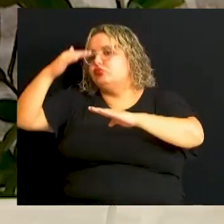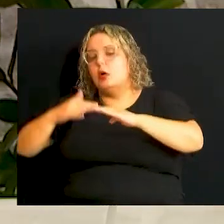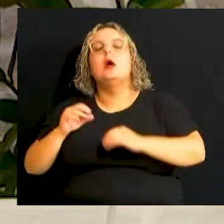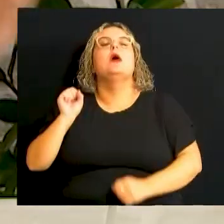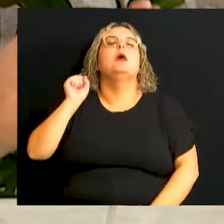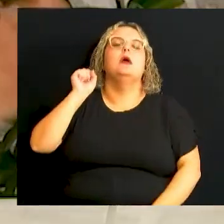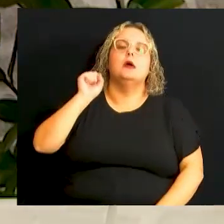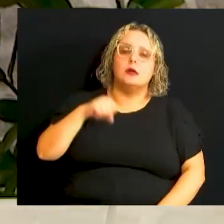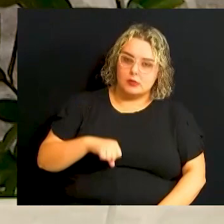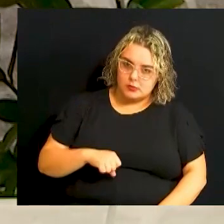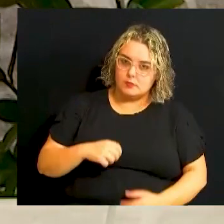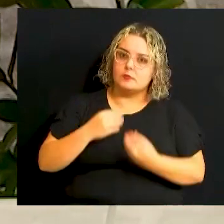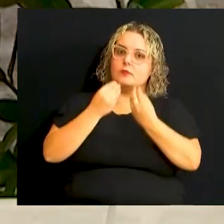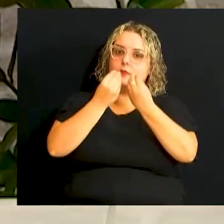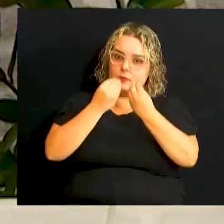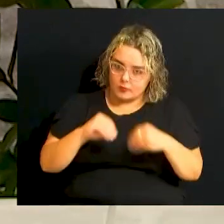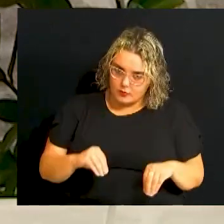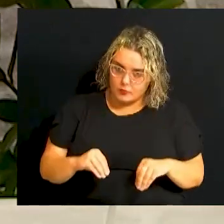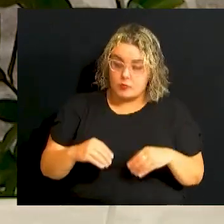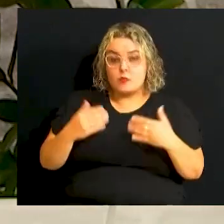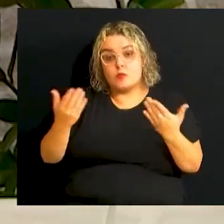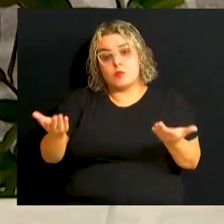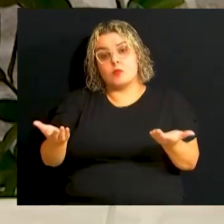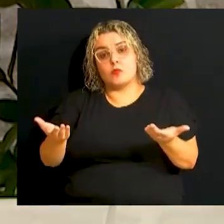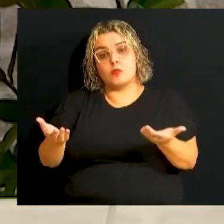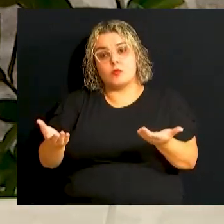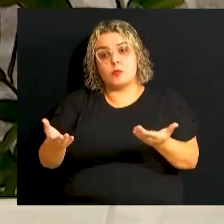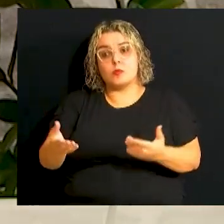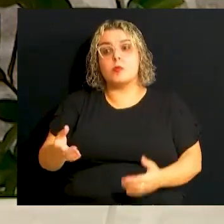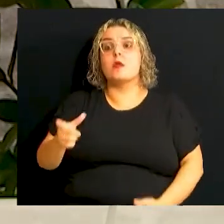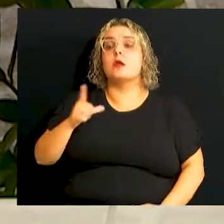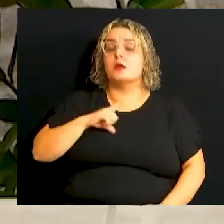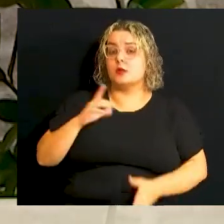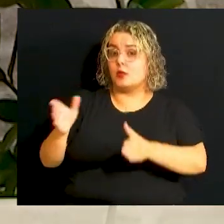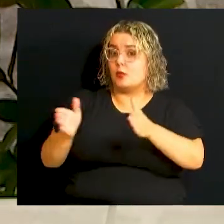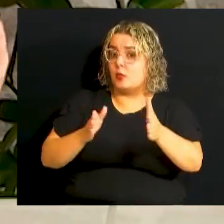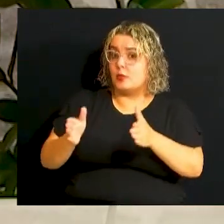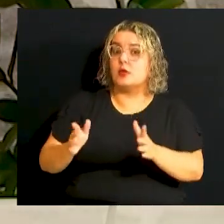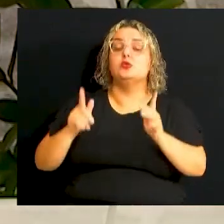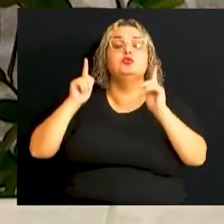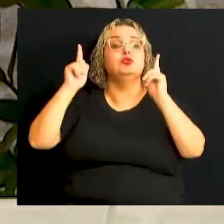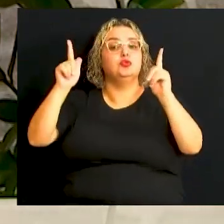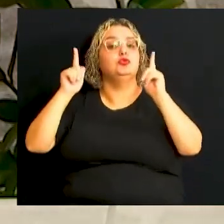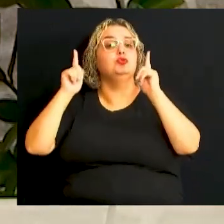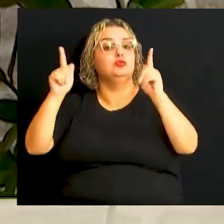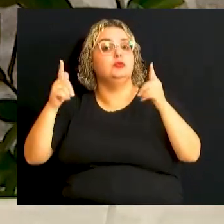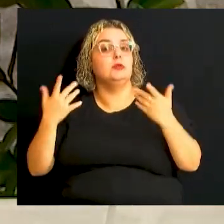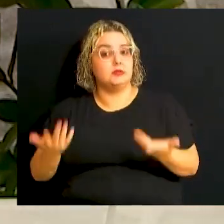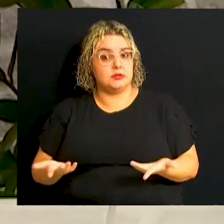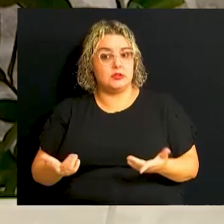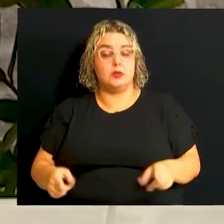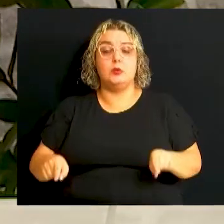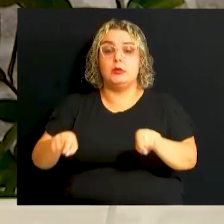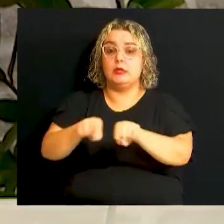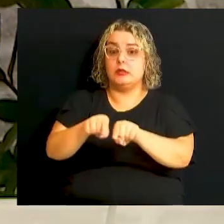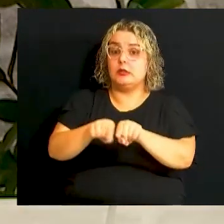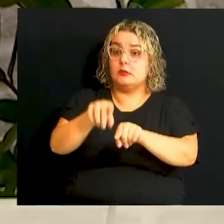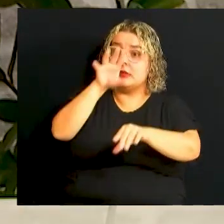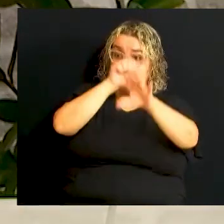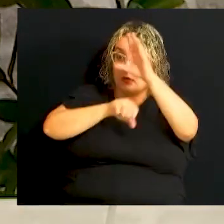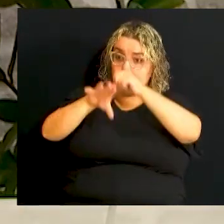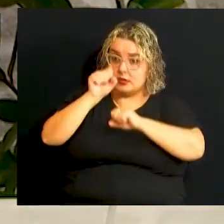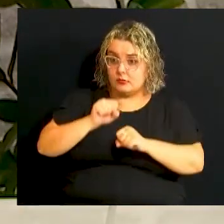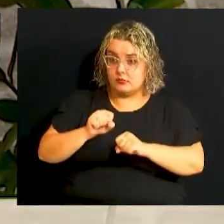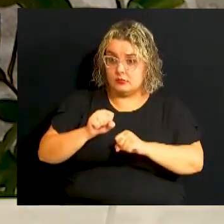dia inteiro, aí sim é prejudicial. Mas nesse caso, ele está tendo um momento de diversão e ele também